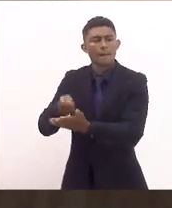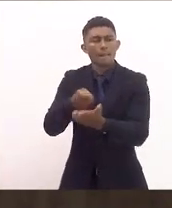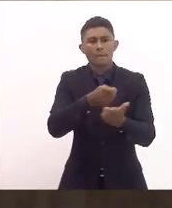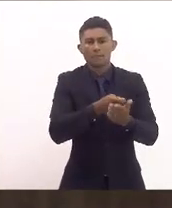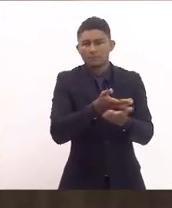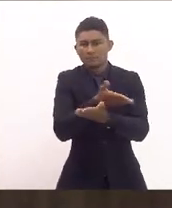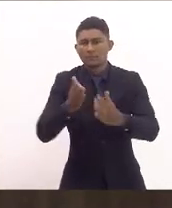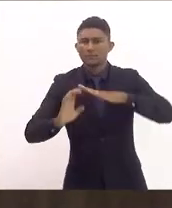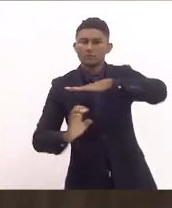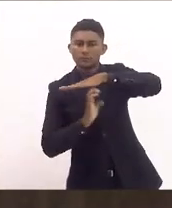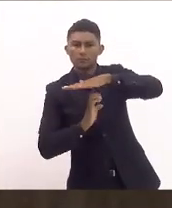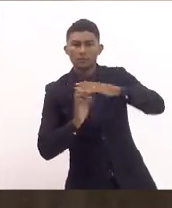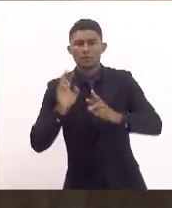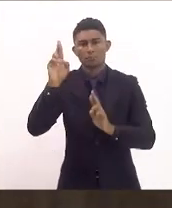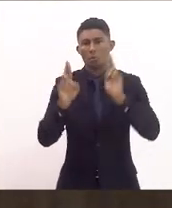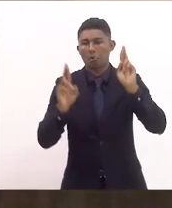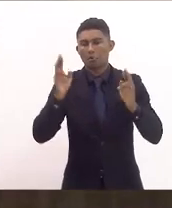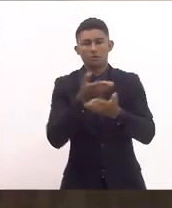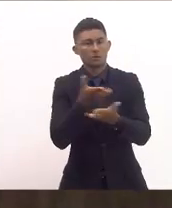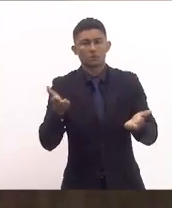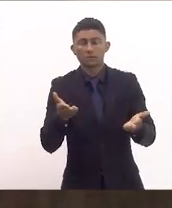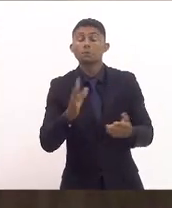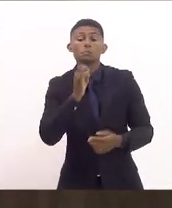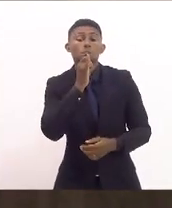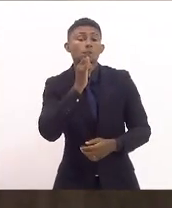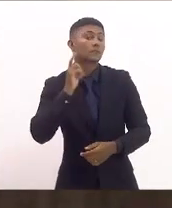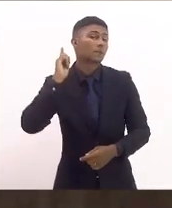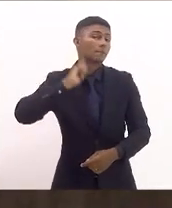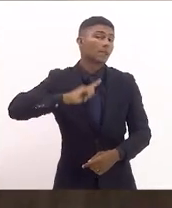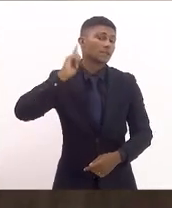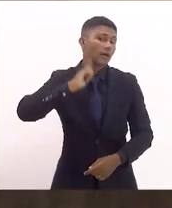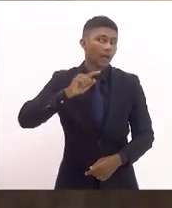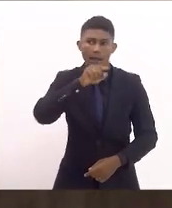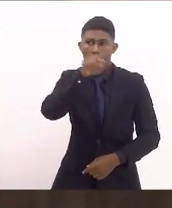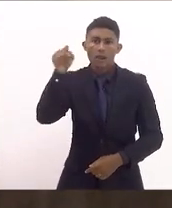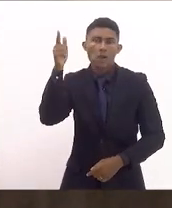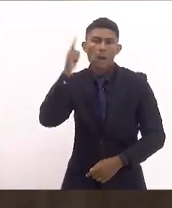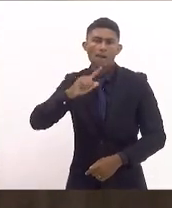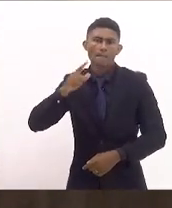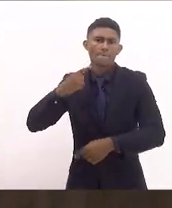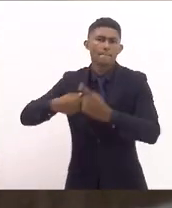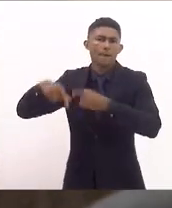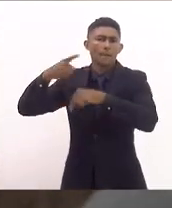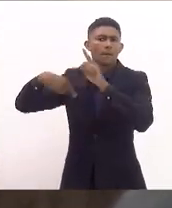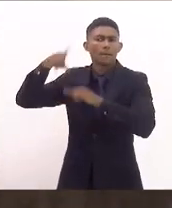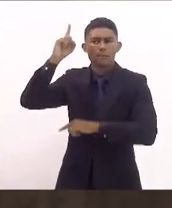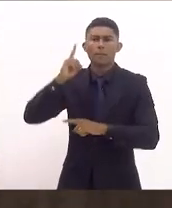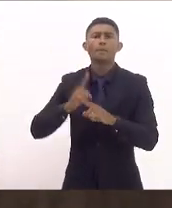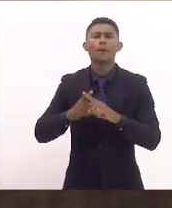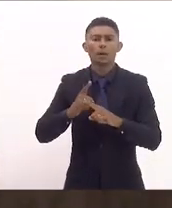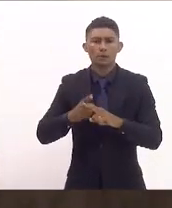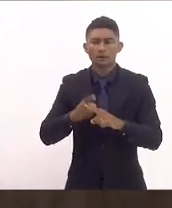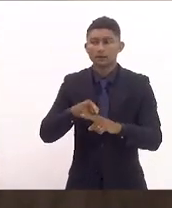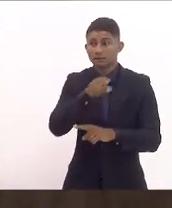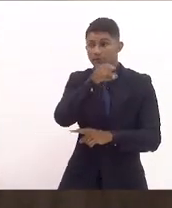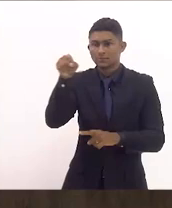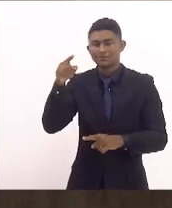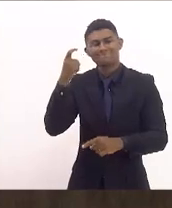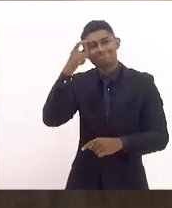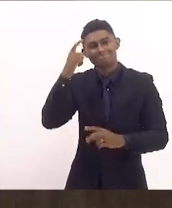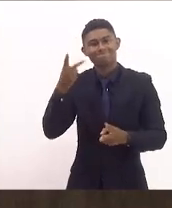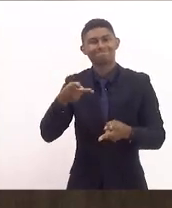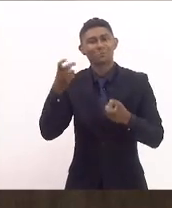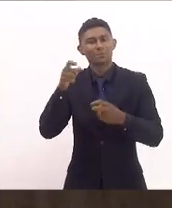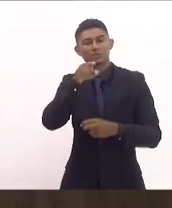empreende no estado não é à toa que Minas Gerais está muito à frente de nós porque finalmente viu um